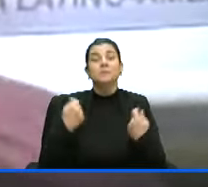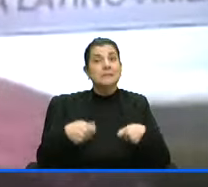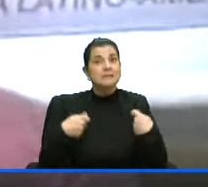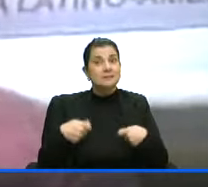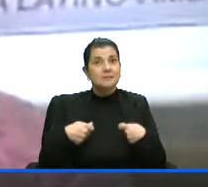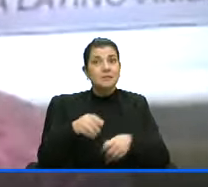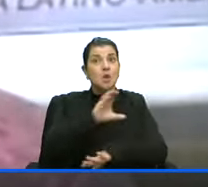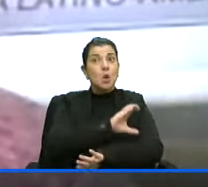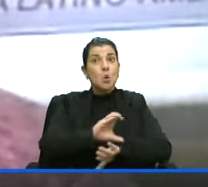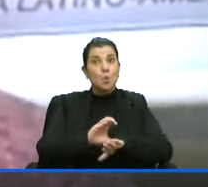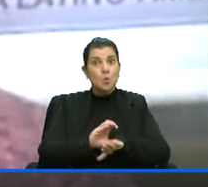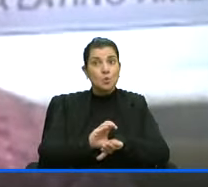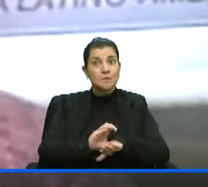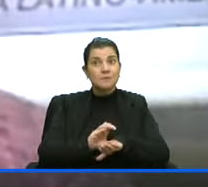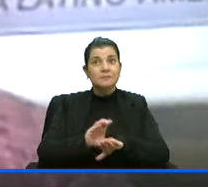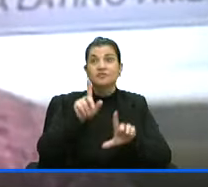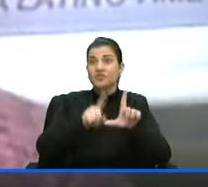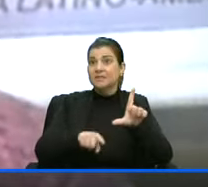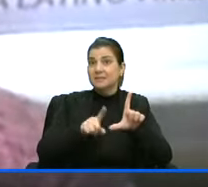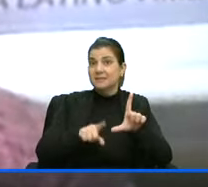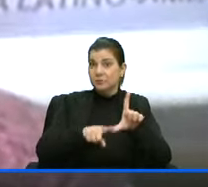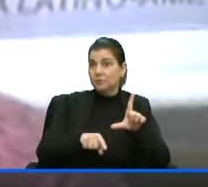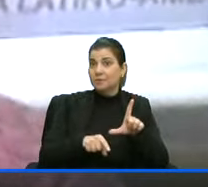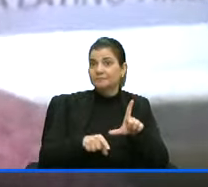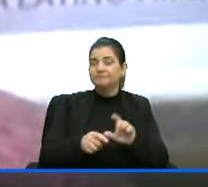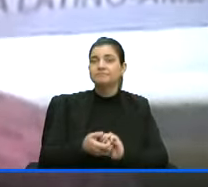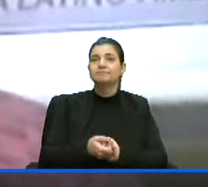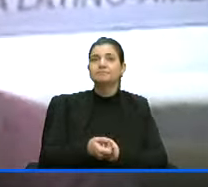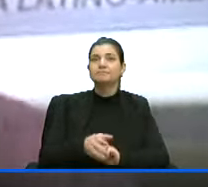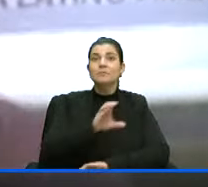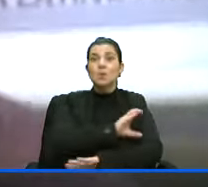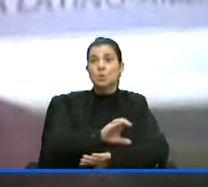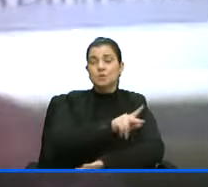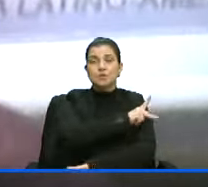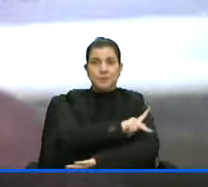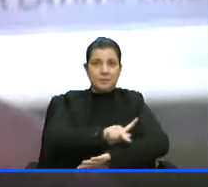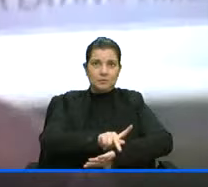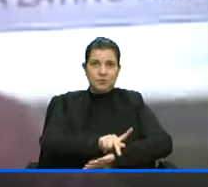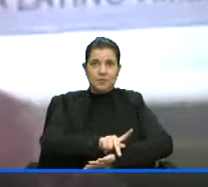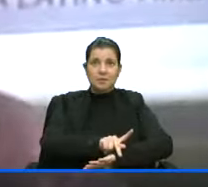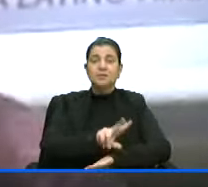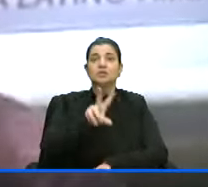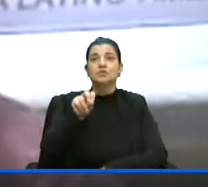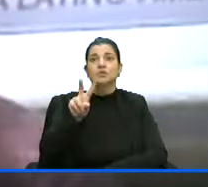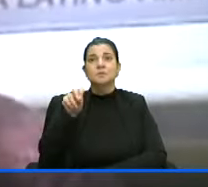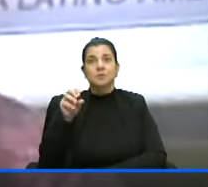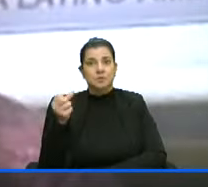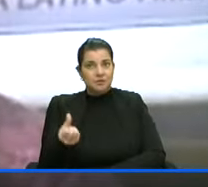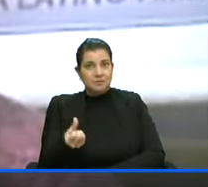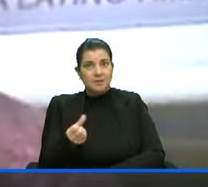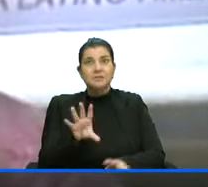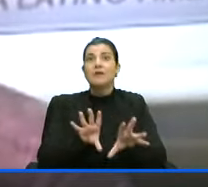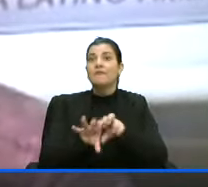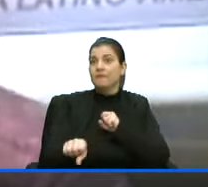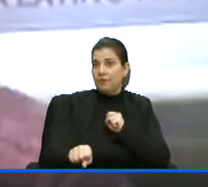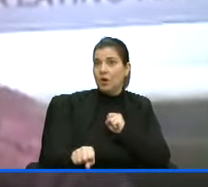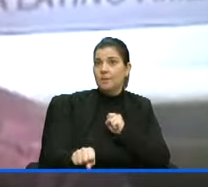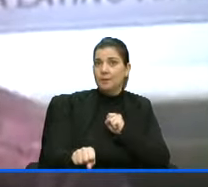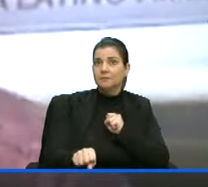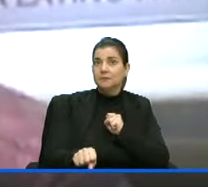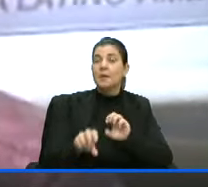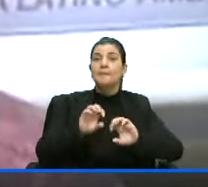o curso de licenciatura de graduação plena, que o nosso curso de pedagogia, desde a resolução de 2006, forma para a